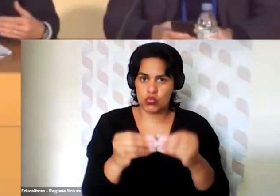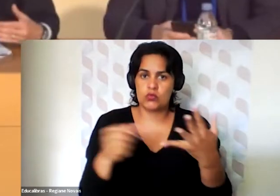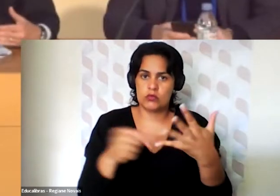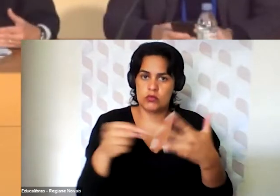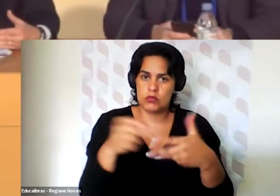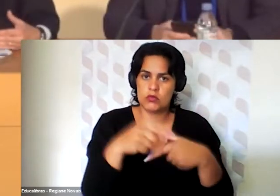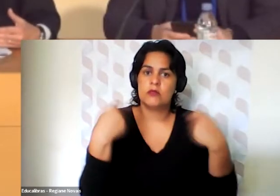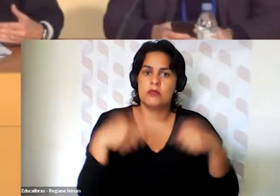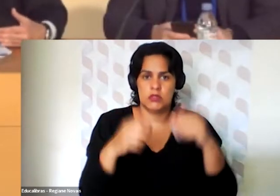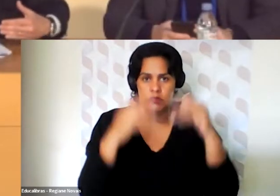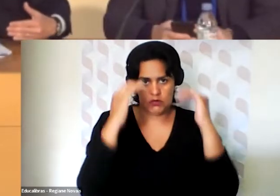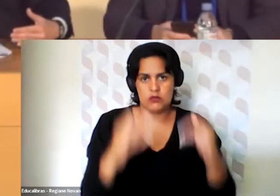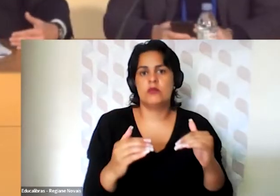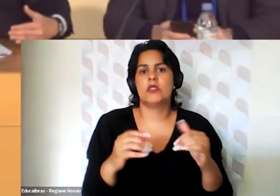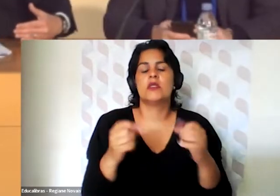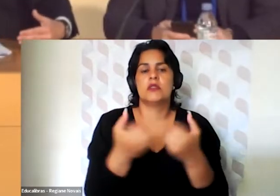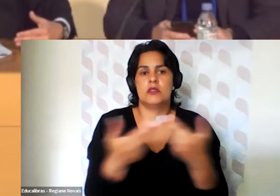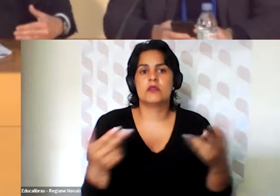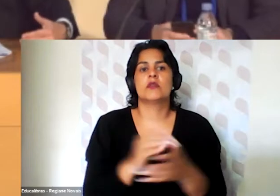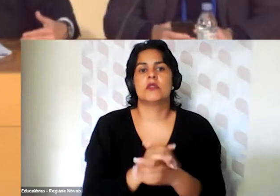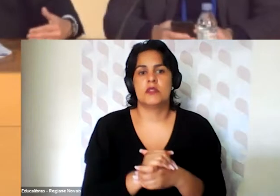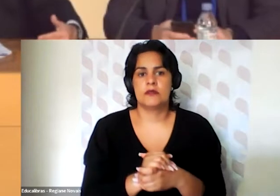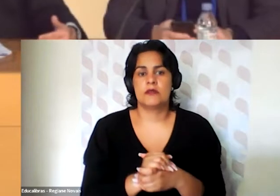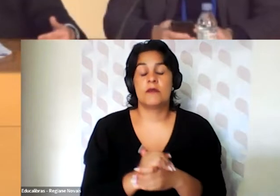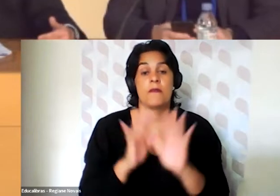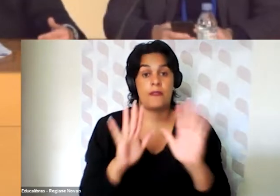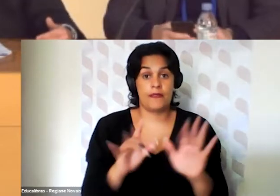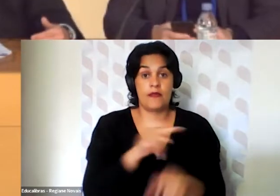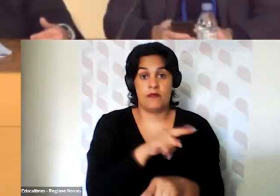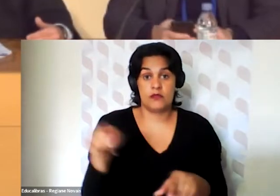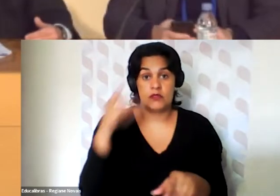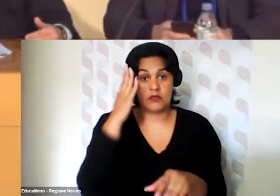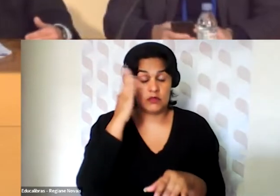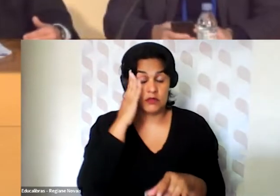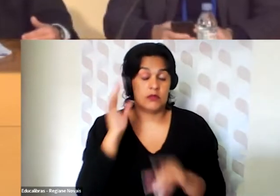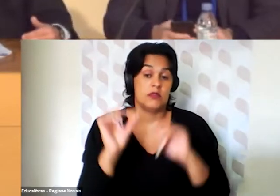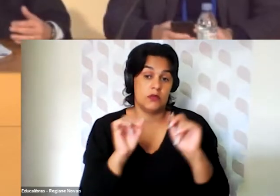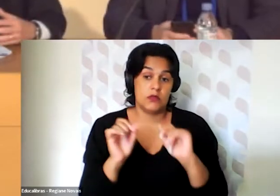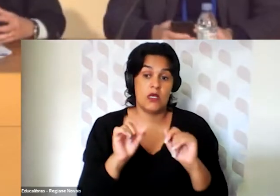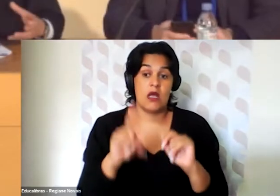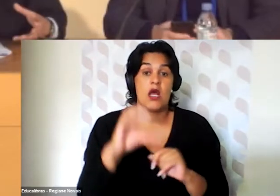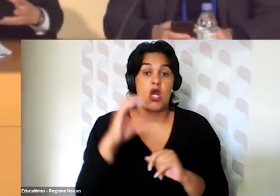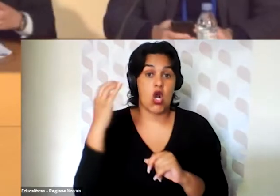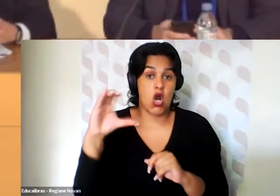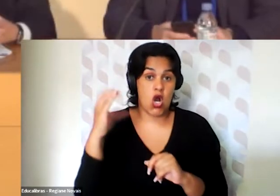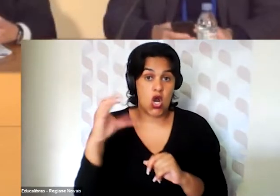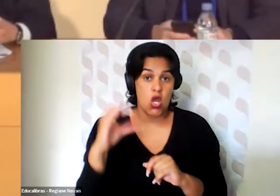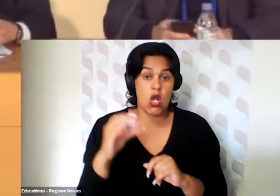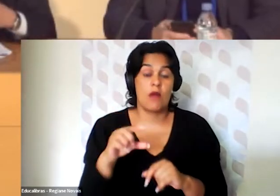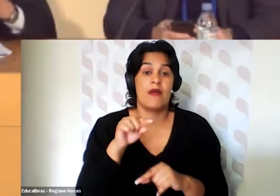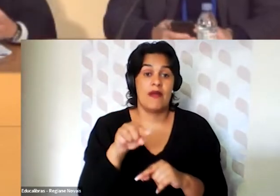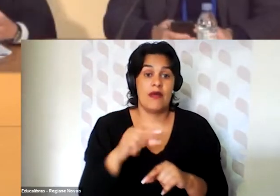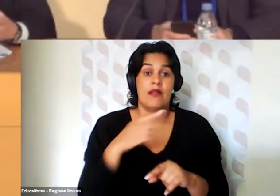havia um número excessivo de assassinatos de líderes sindicais. Né? Então, a Colômbia teve que, ao